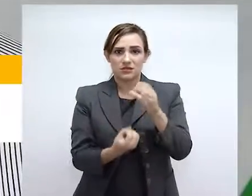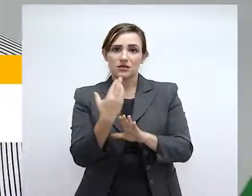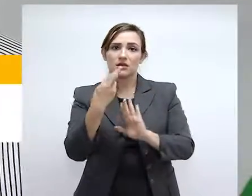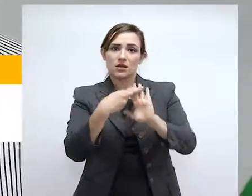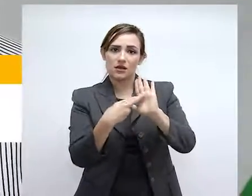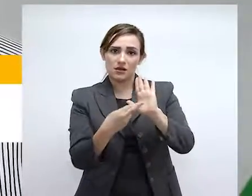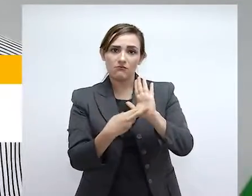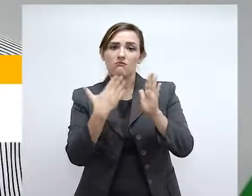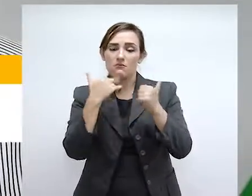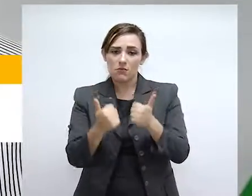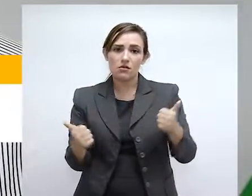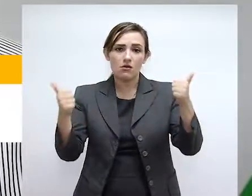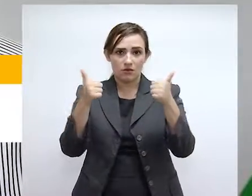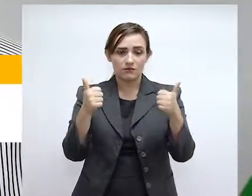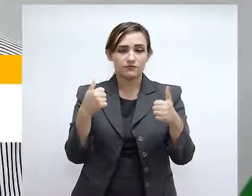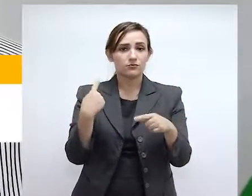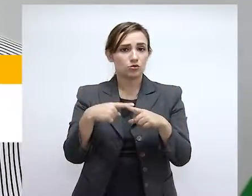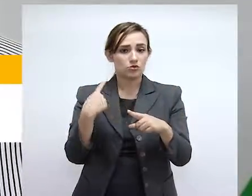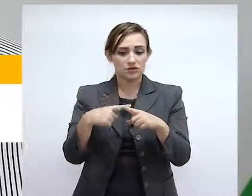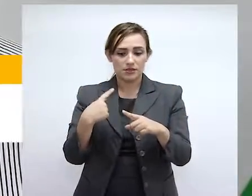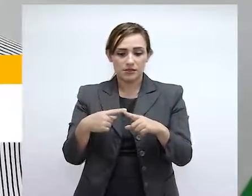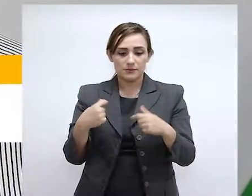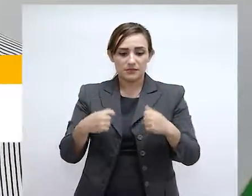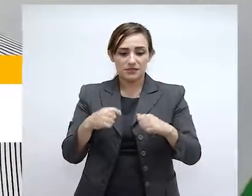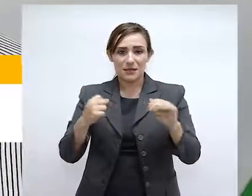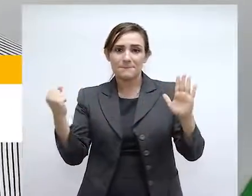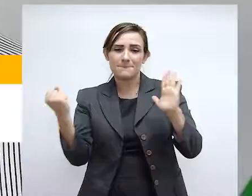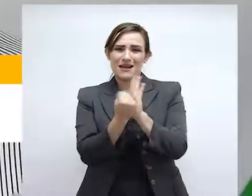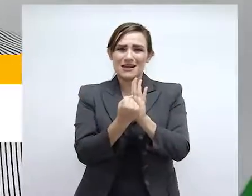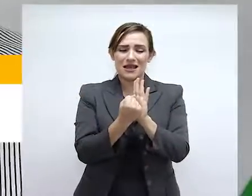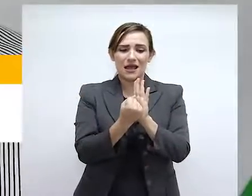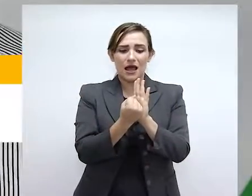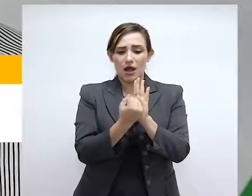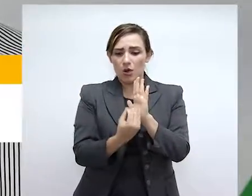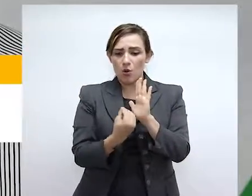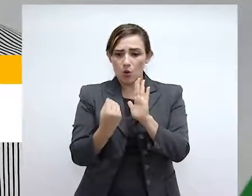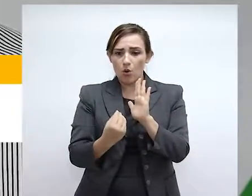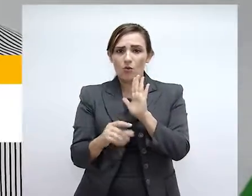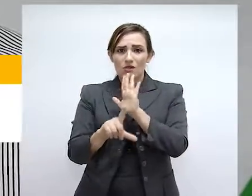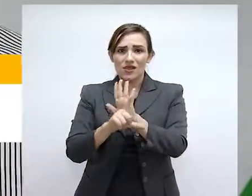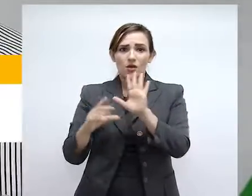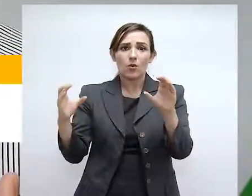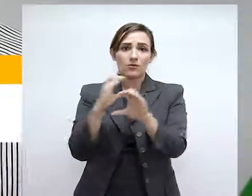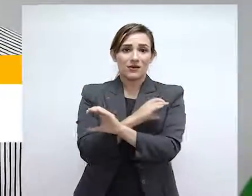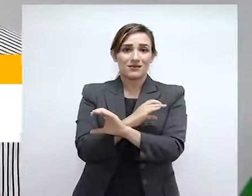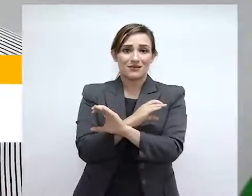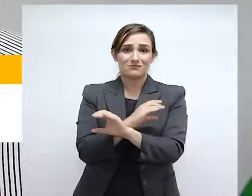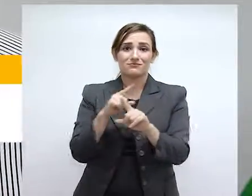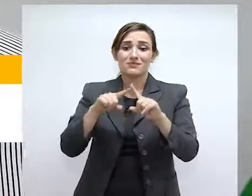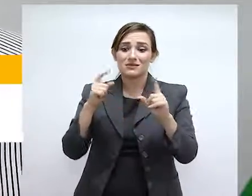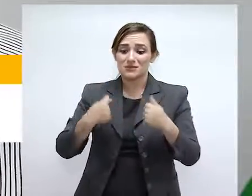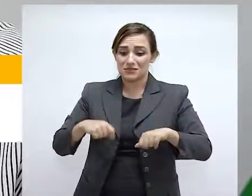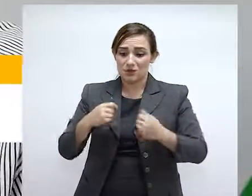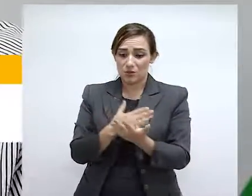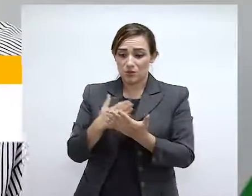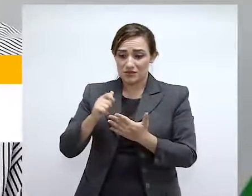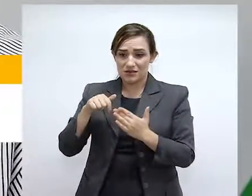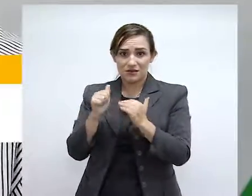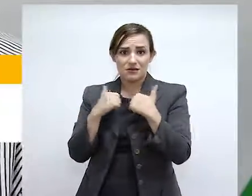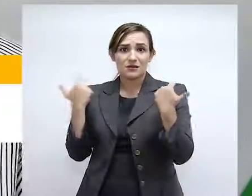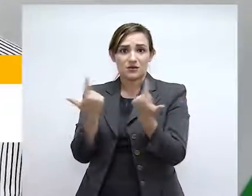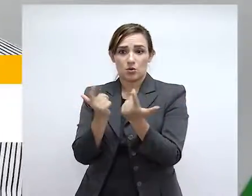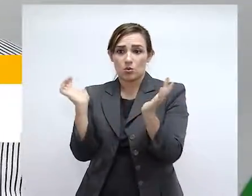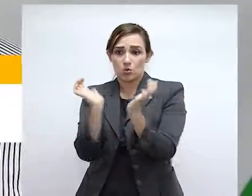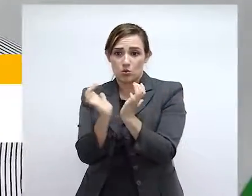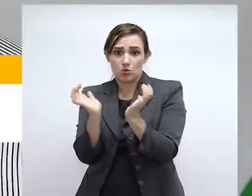Essa desregulamentação é importantíssima no momento em que nós vamos fazer o nosso marco legal. Para fazer o marco legal tem que sair